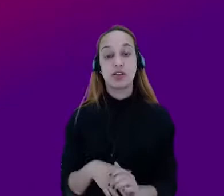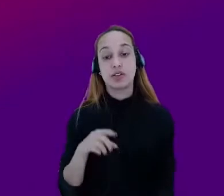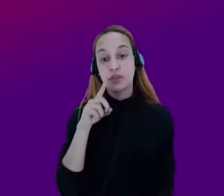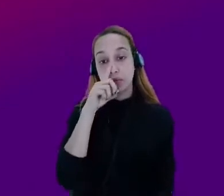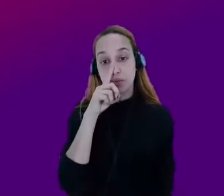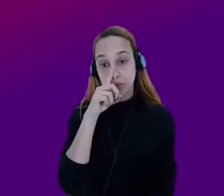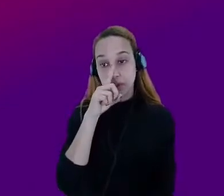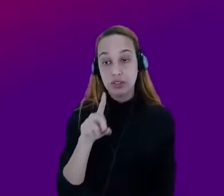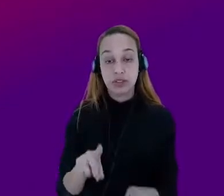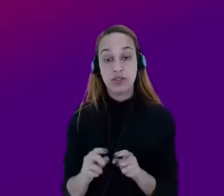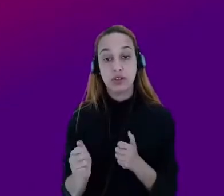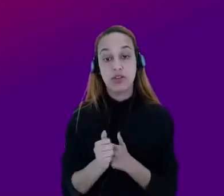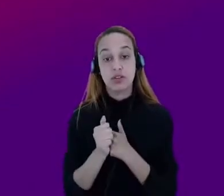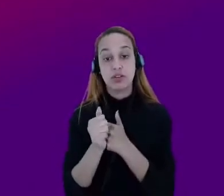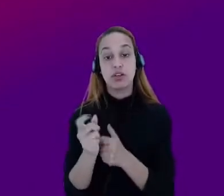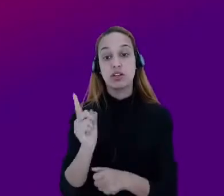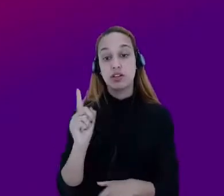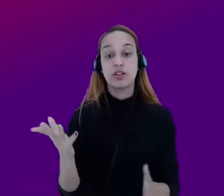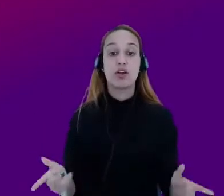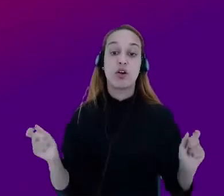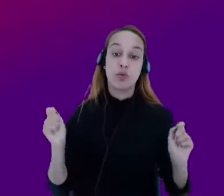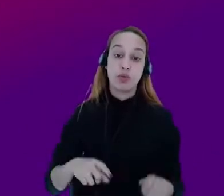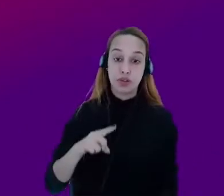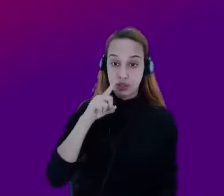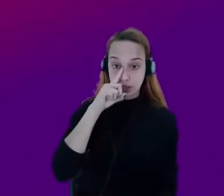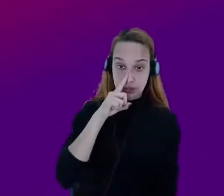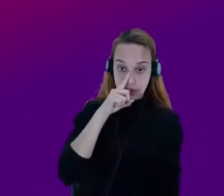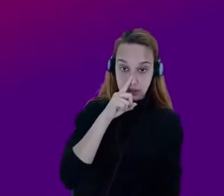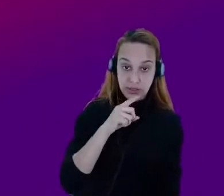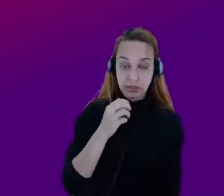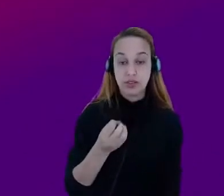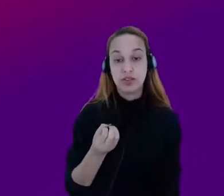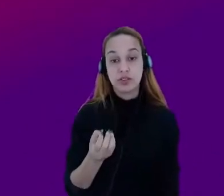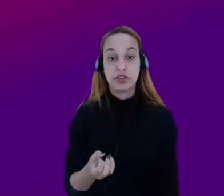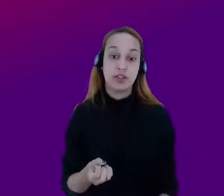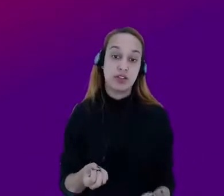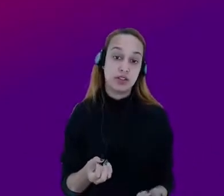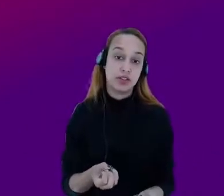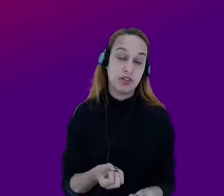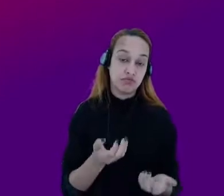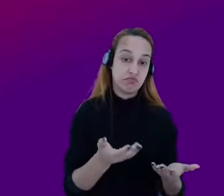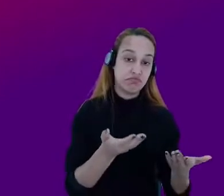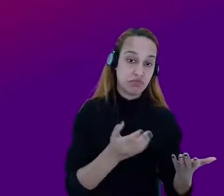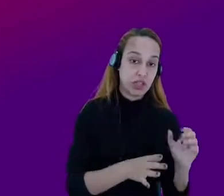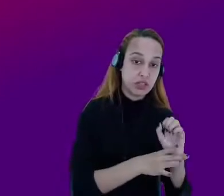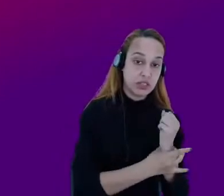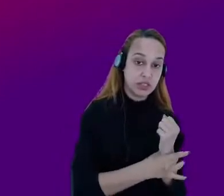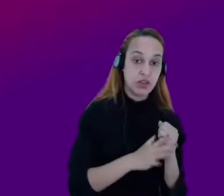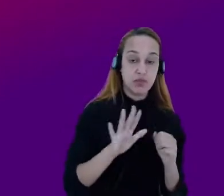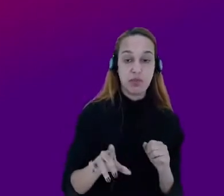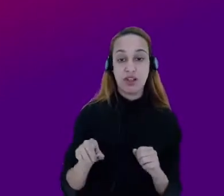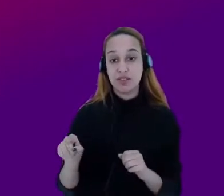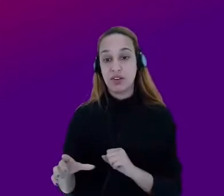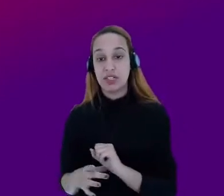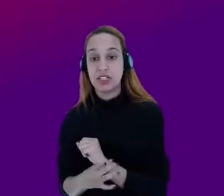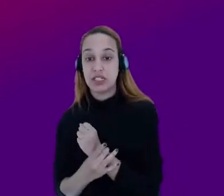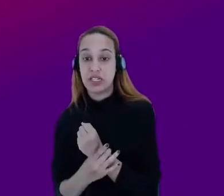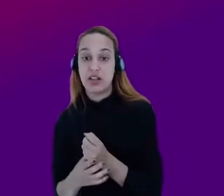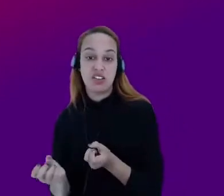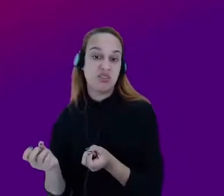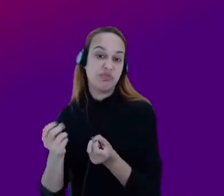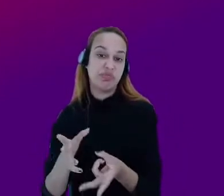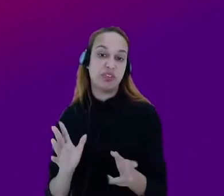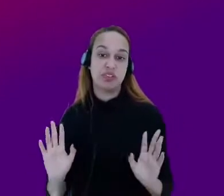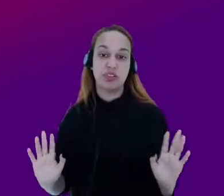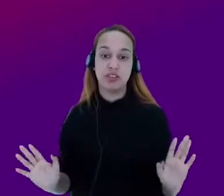acompanha, ou seja, você pode ter um risco aqui que é muito bem-vindo para uma seguradora e para uma outra seguradora ele é recusado. Então, nosso